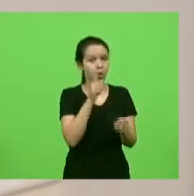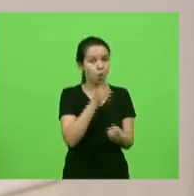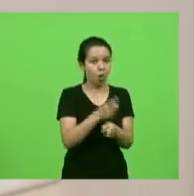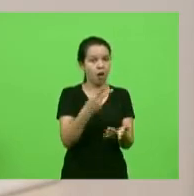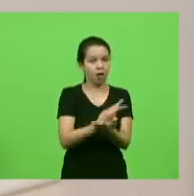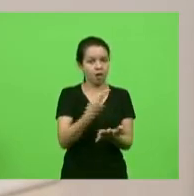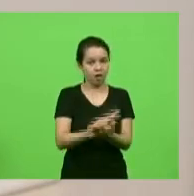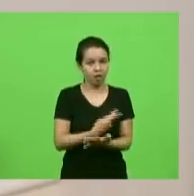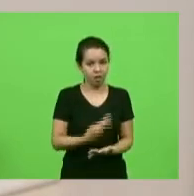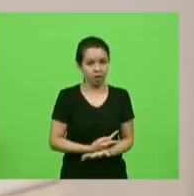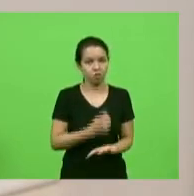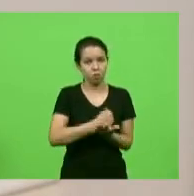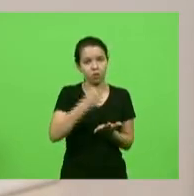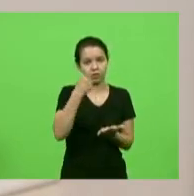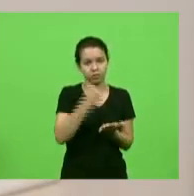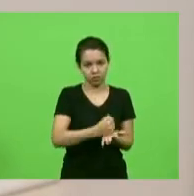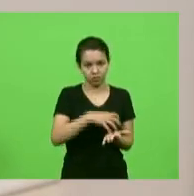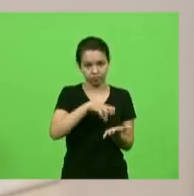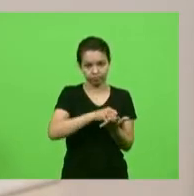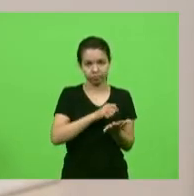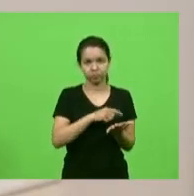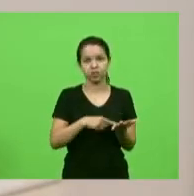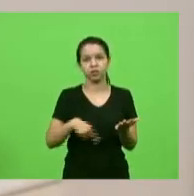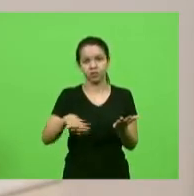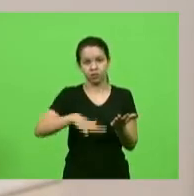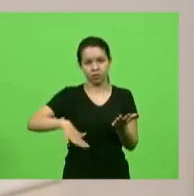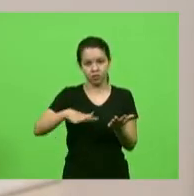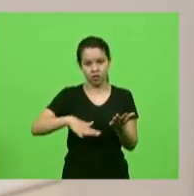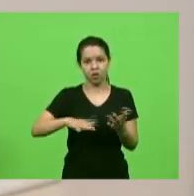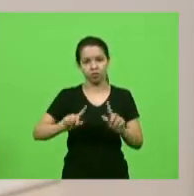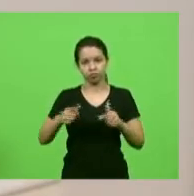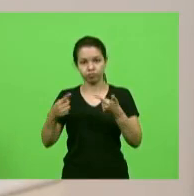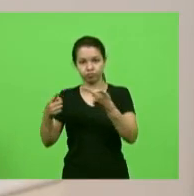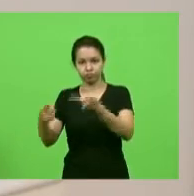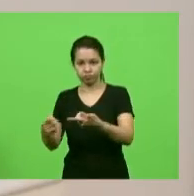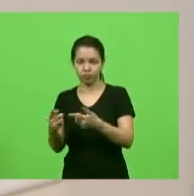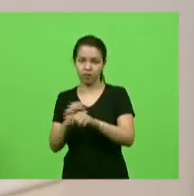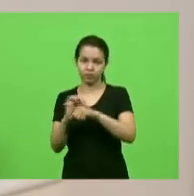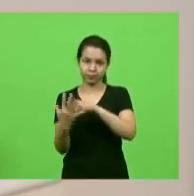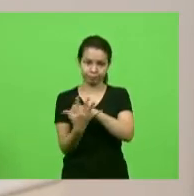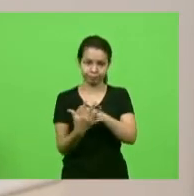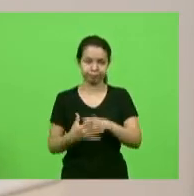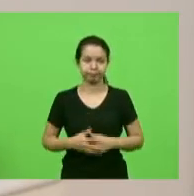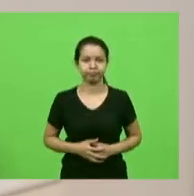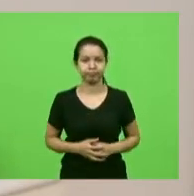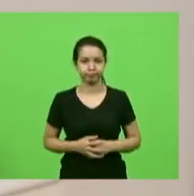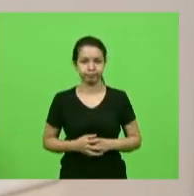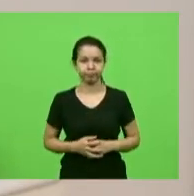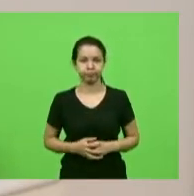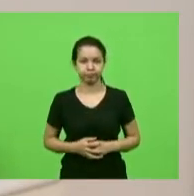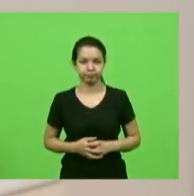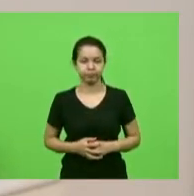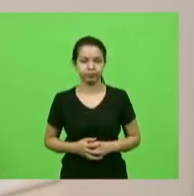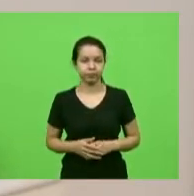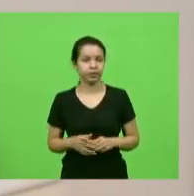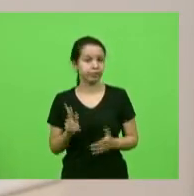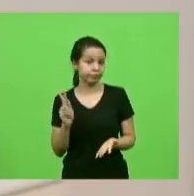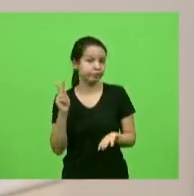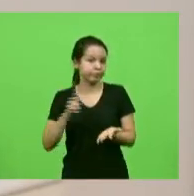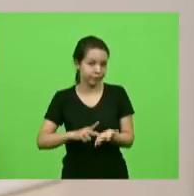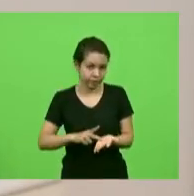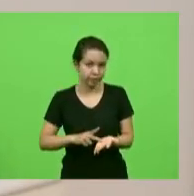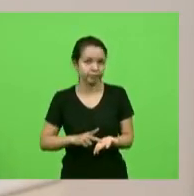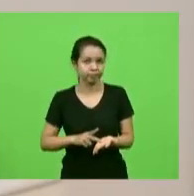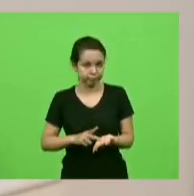processos de contratação inerentes ao enfrentamento da pandemia. De fato, a declaração